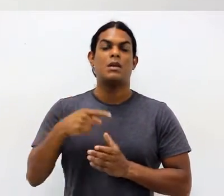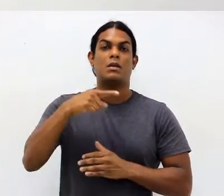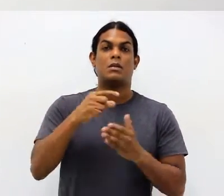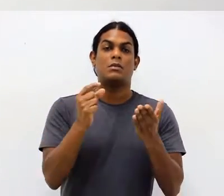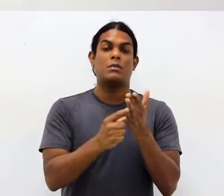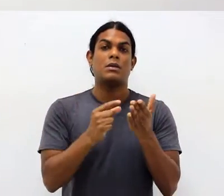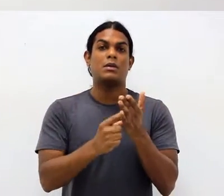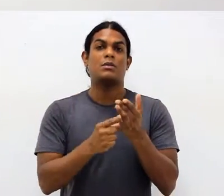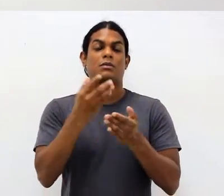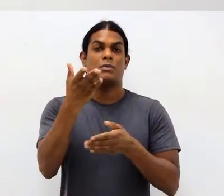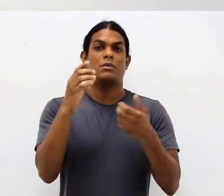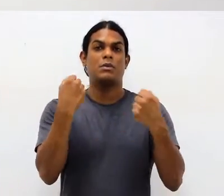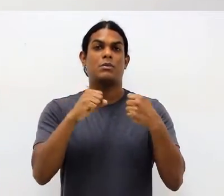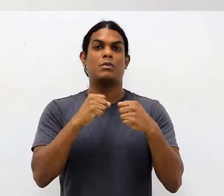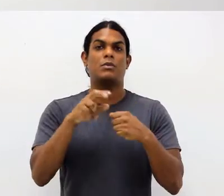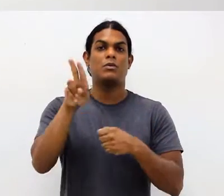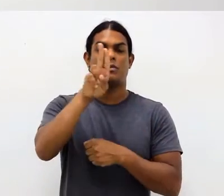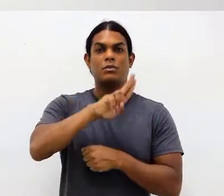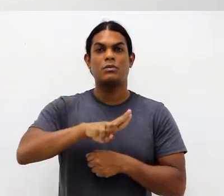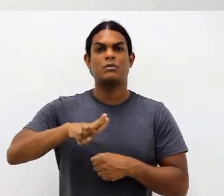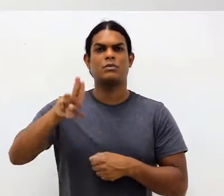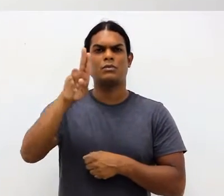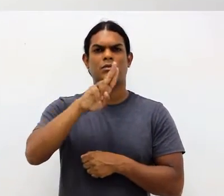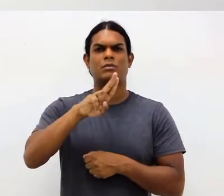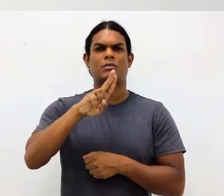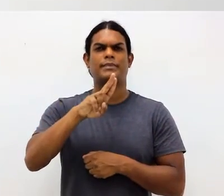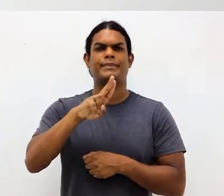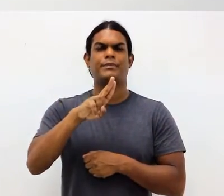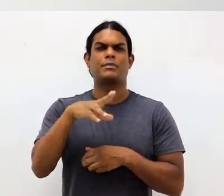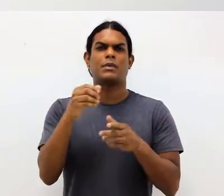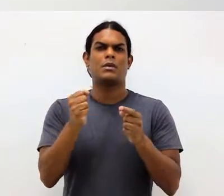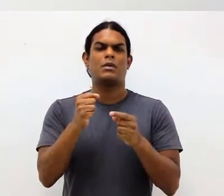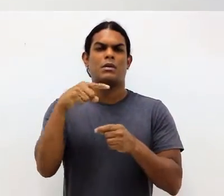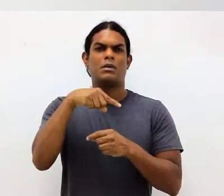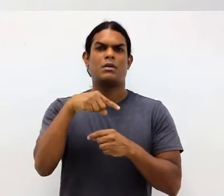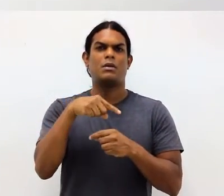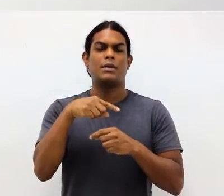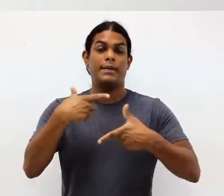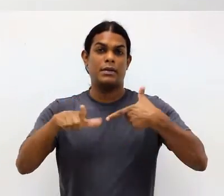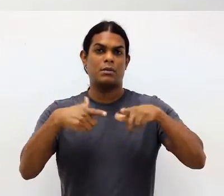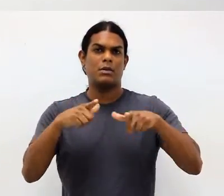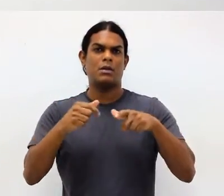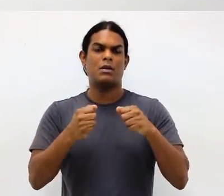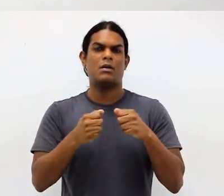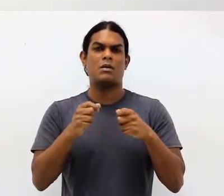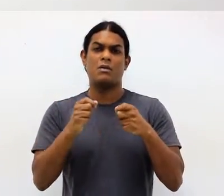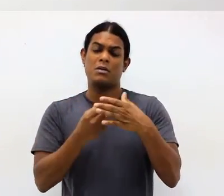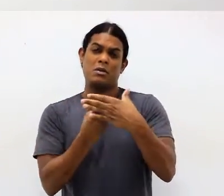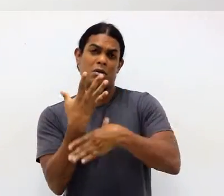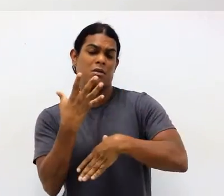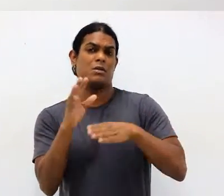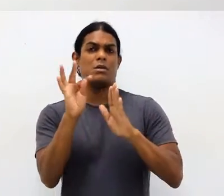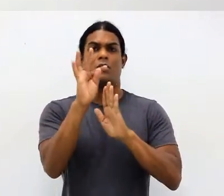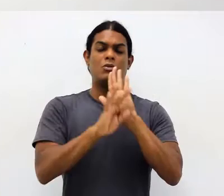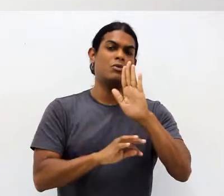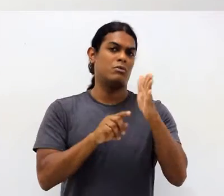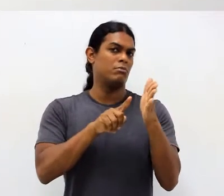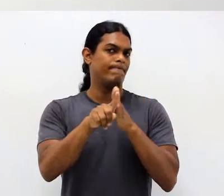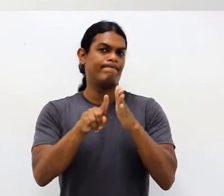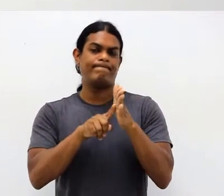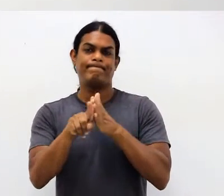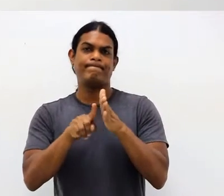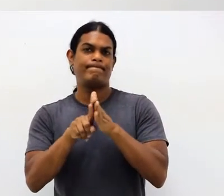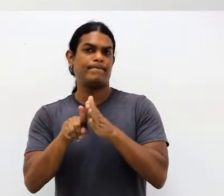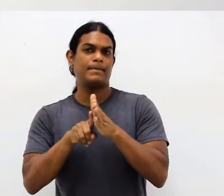2, e é um tipo de plataforma em que você pode fazer colaborativamente com outro sujeito um texto, um artigo